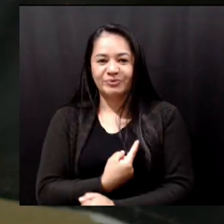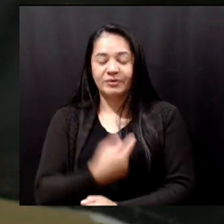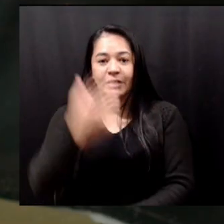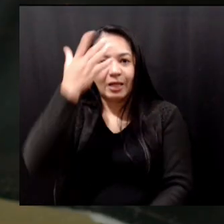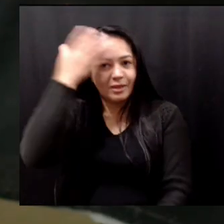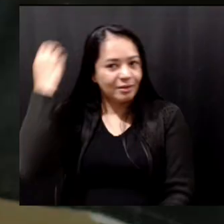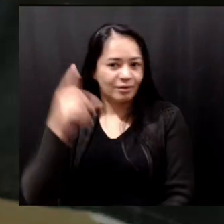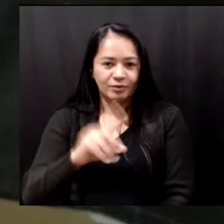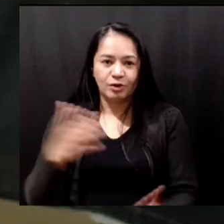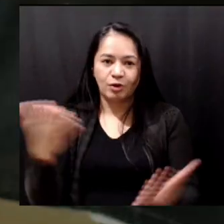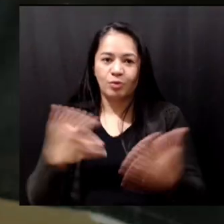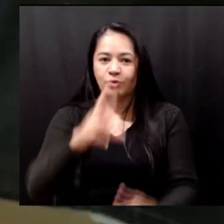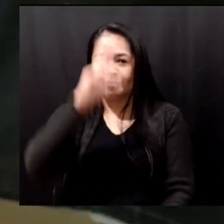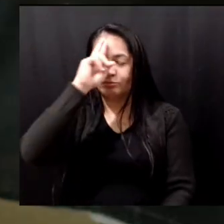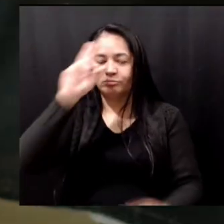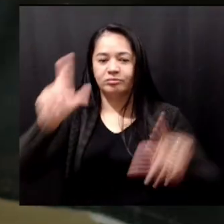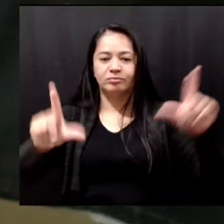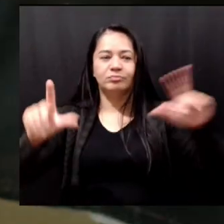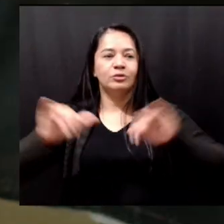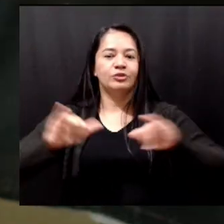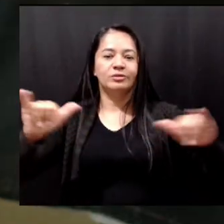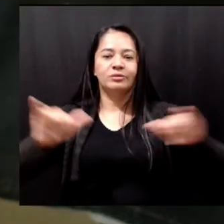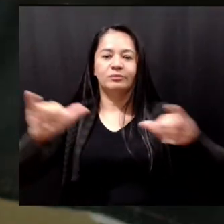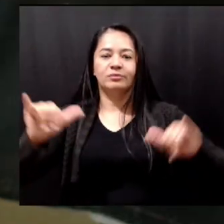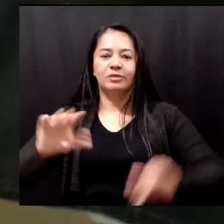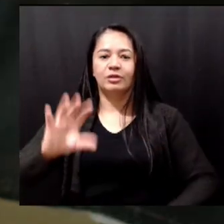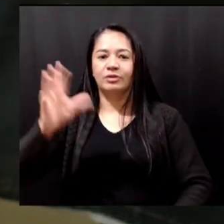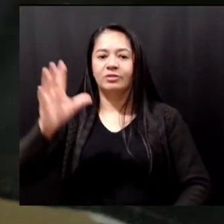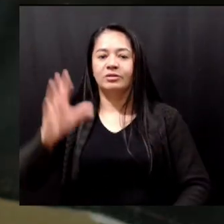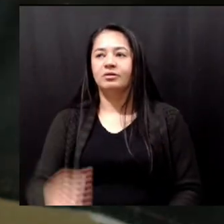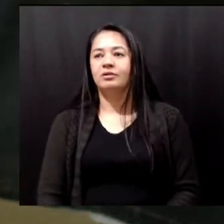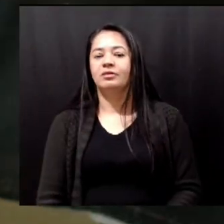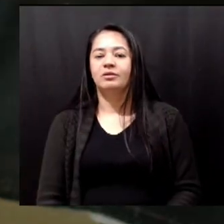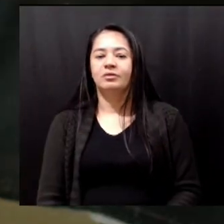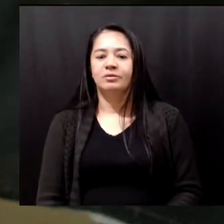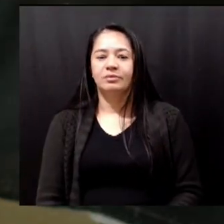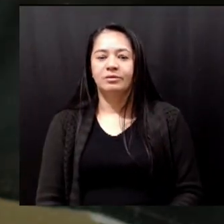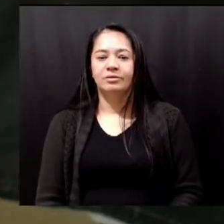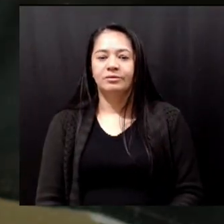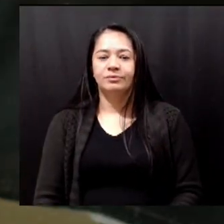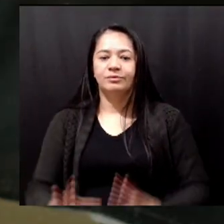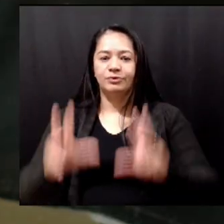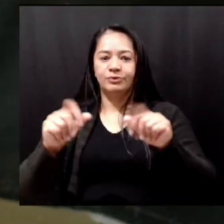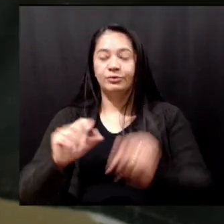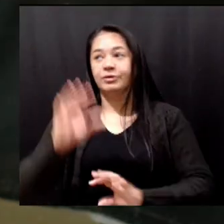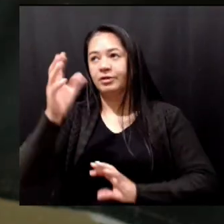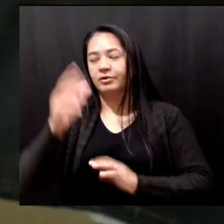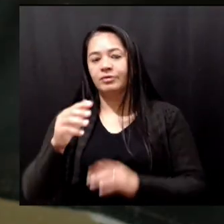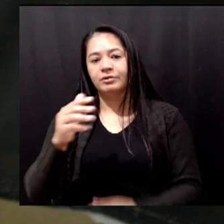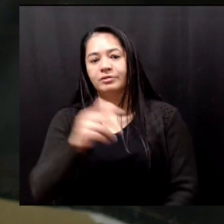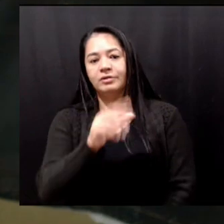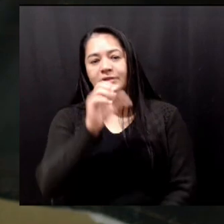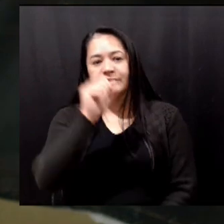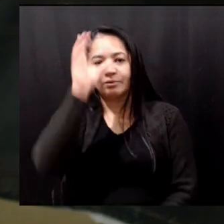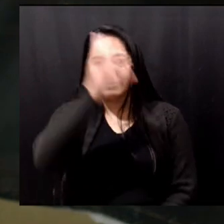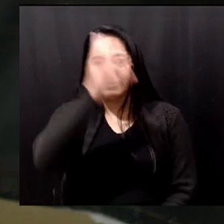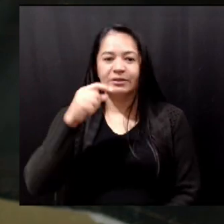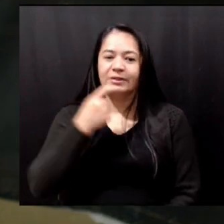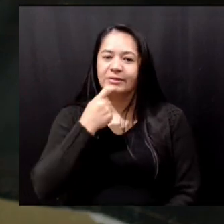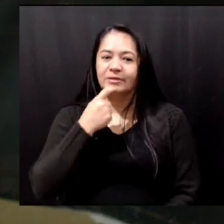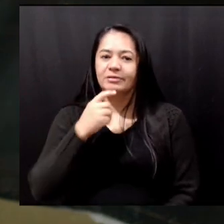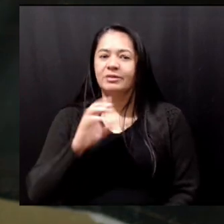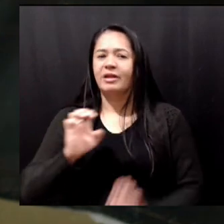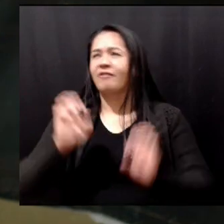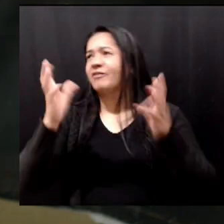meio-dia, nós temos Câmara Notícia, vai trazer aí tudo que aconteceu no final de semana, que na cidade de Campinas teve muito evento, muita coisa